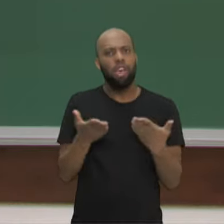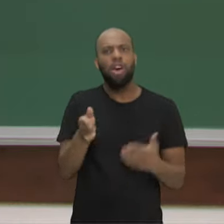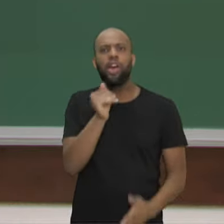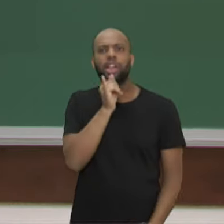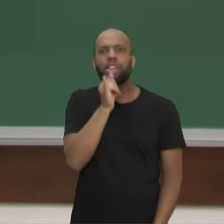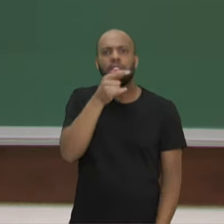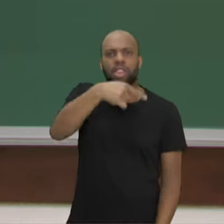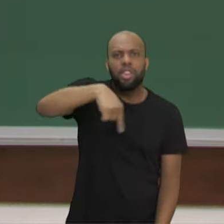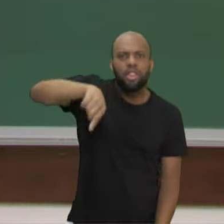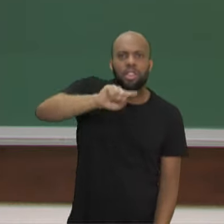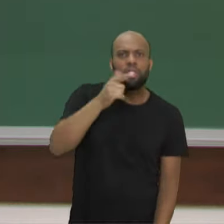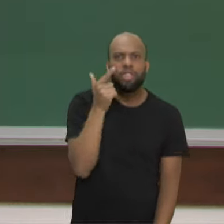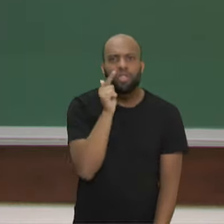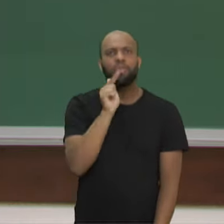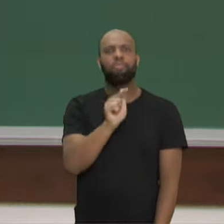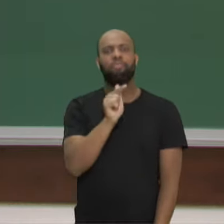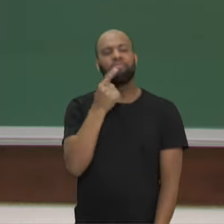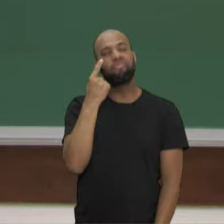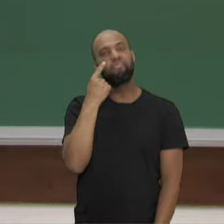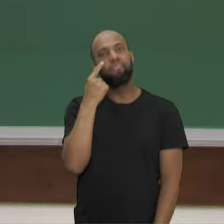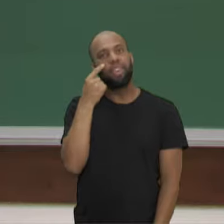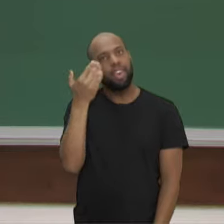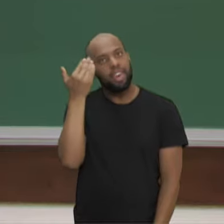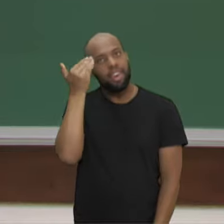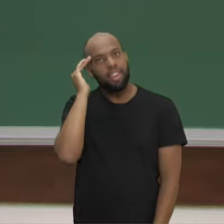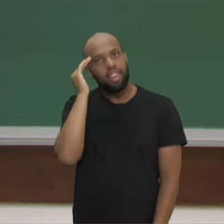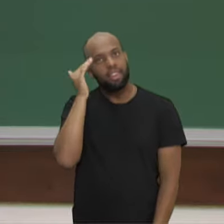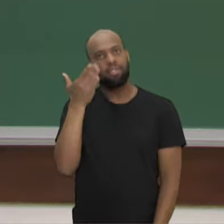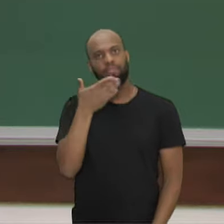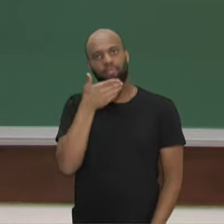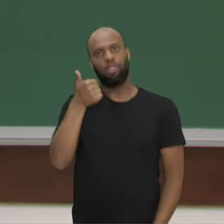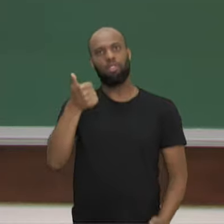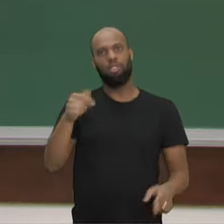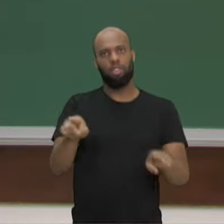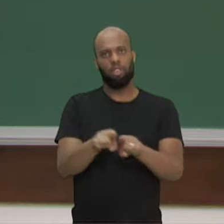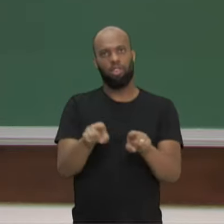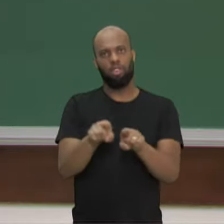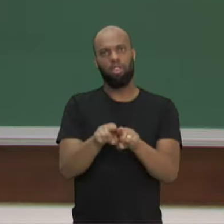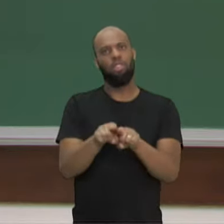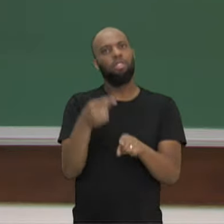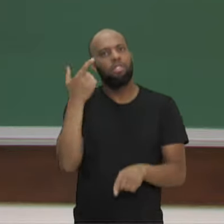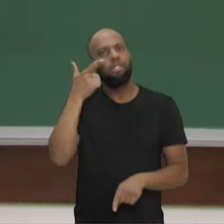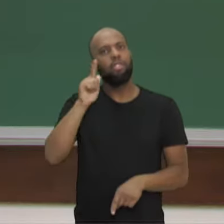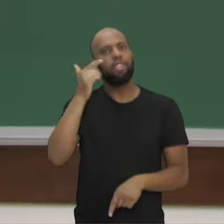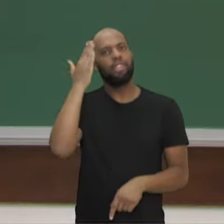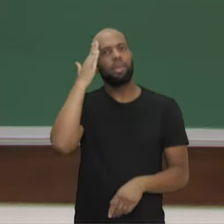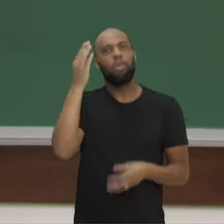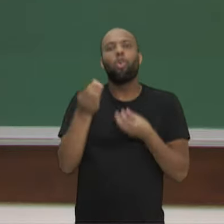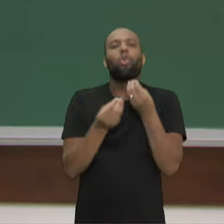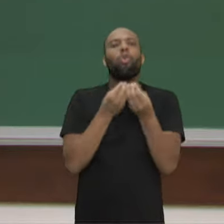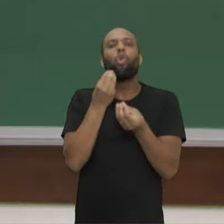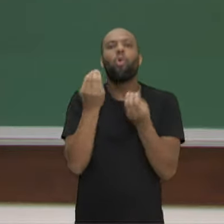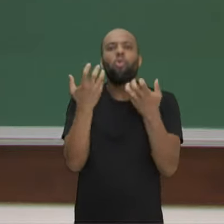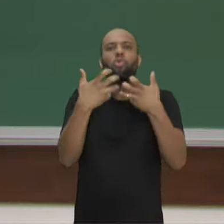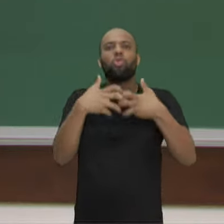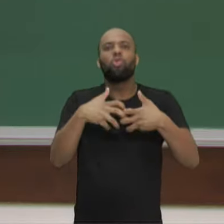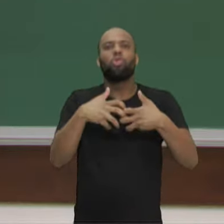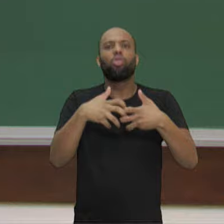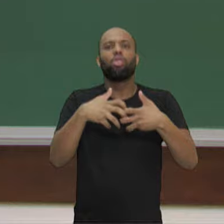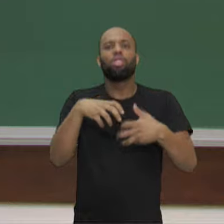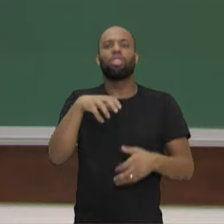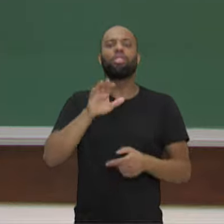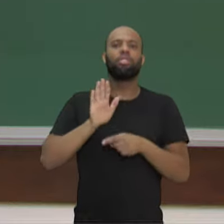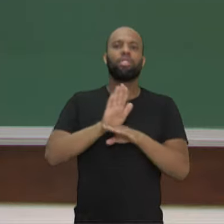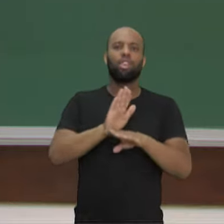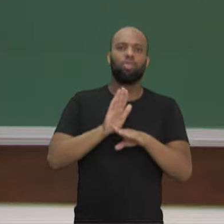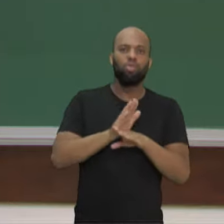para vocês, né, entenderem um pouquinho melhor. Mas é isso, vai trazer o clima da cena para vocês. Vai ajudar